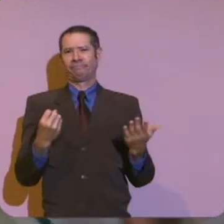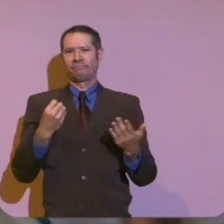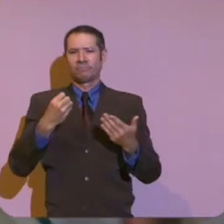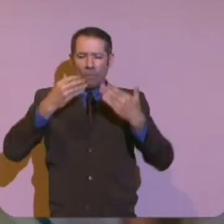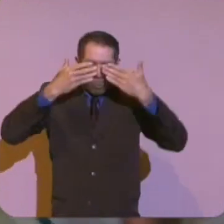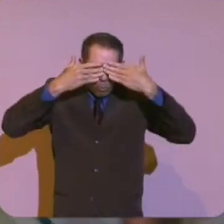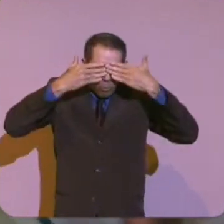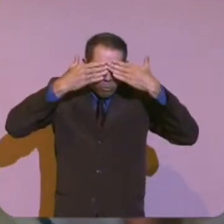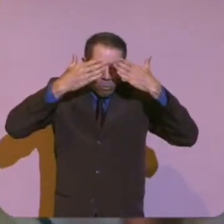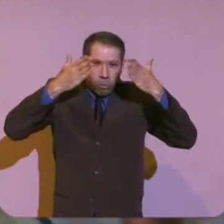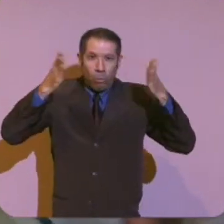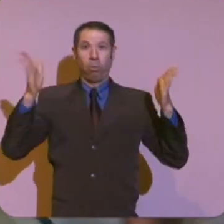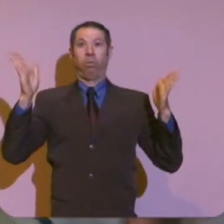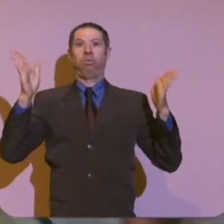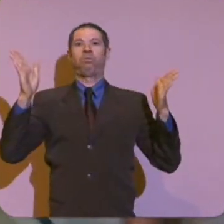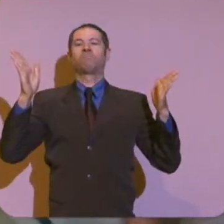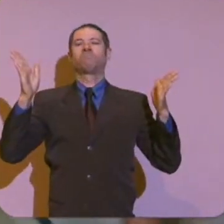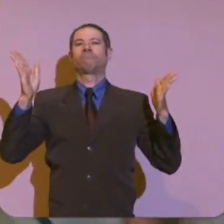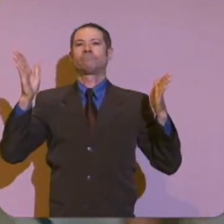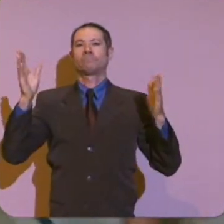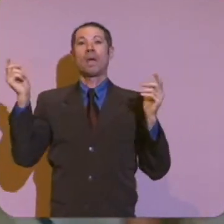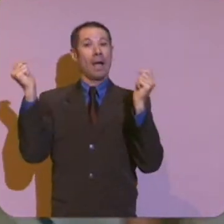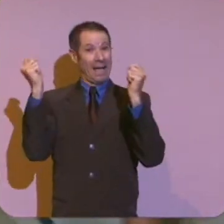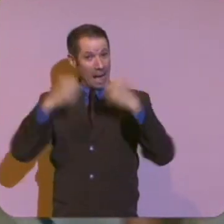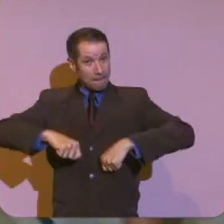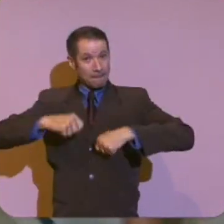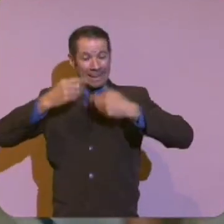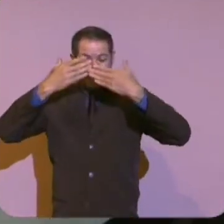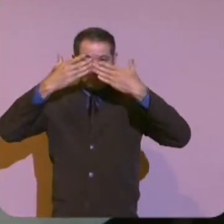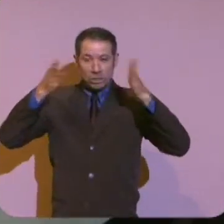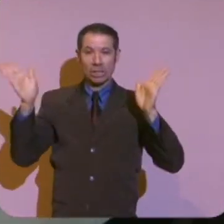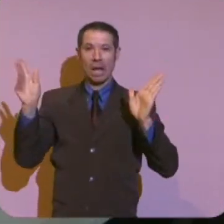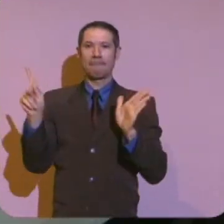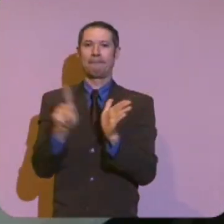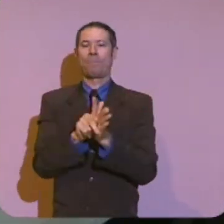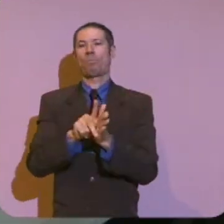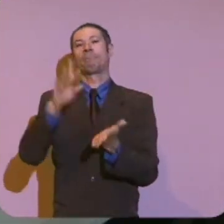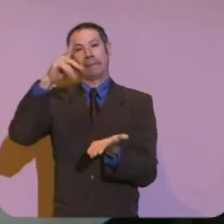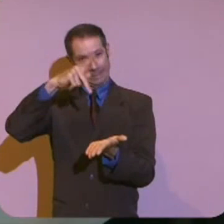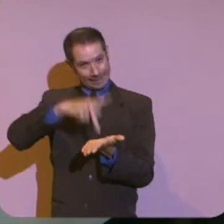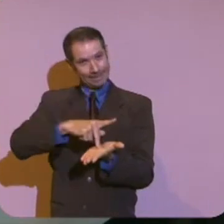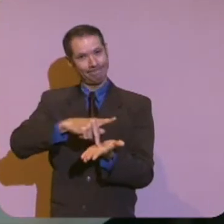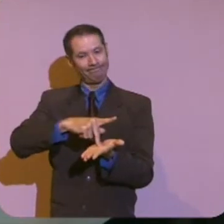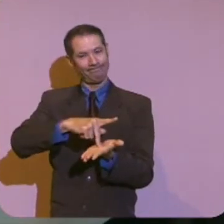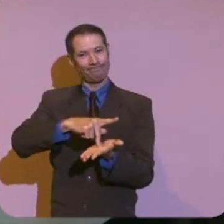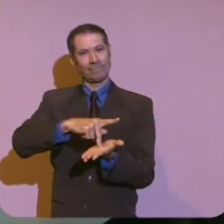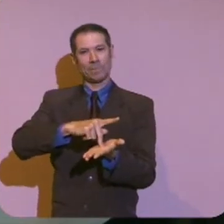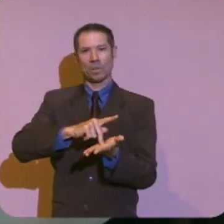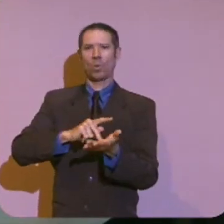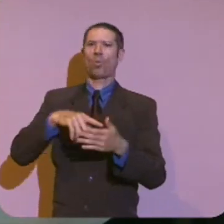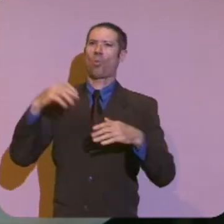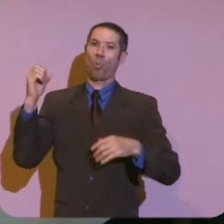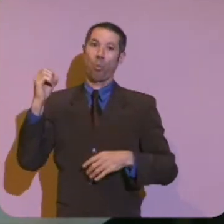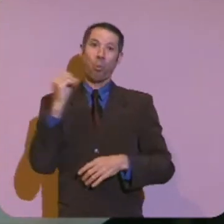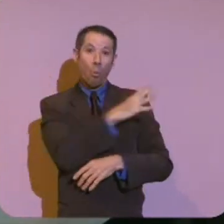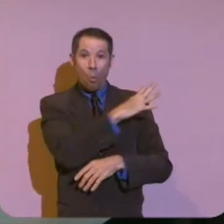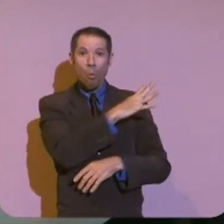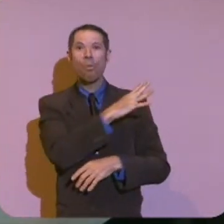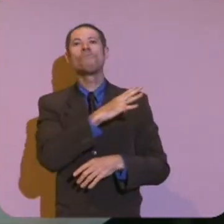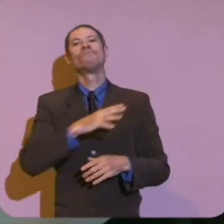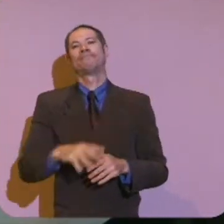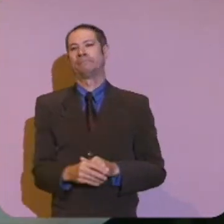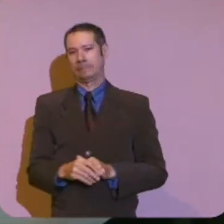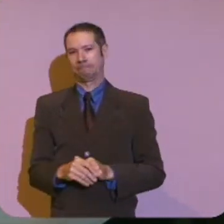caem dos nossos olhos, e a gente é capaz de enxergar a nossa própria realidade numa perspectiva nova.